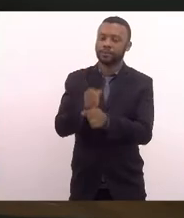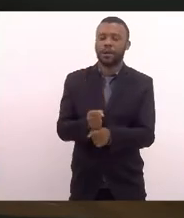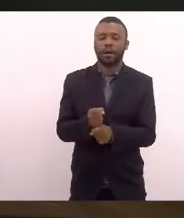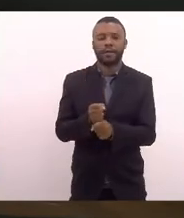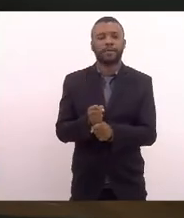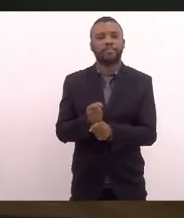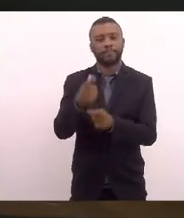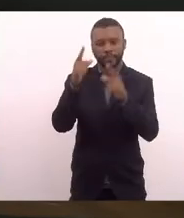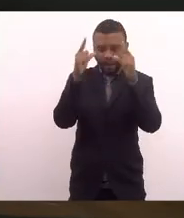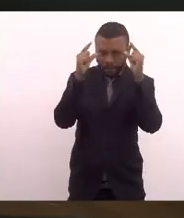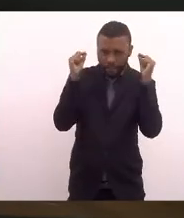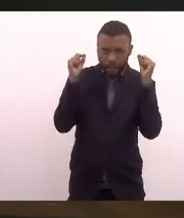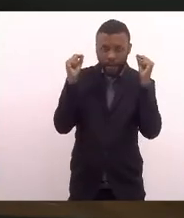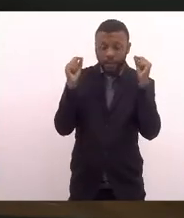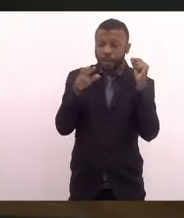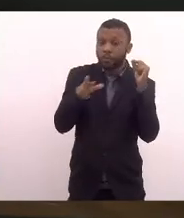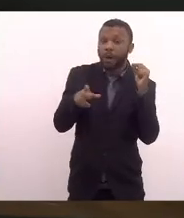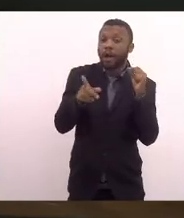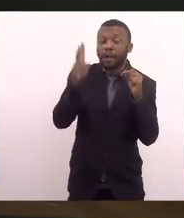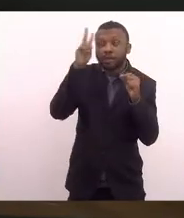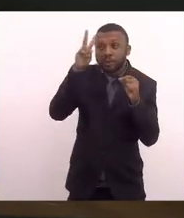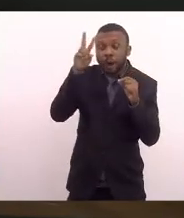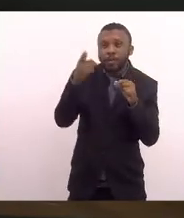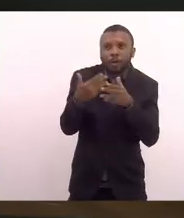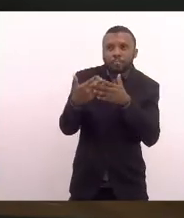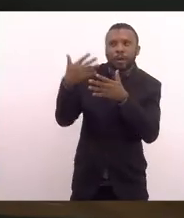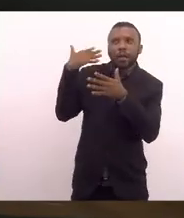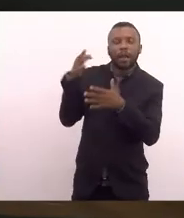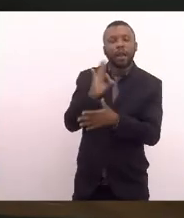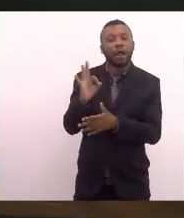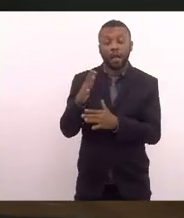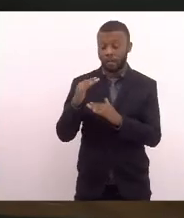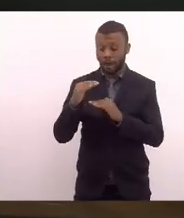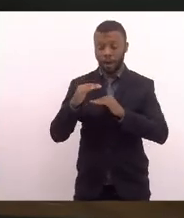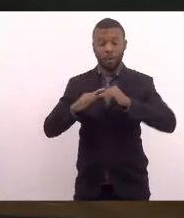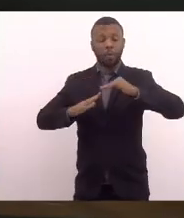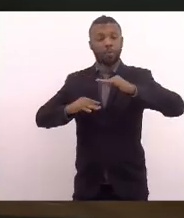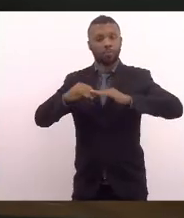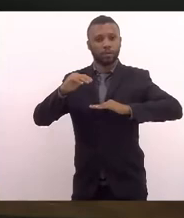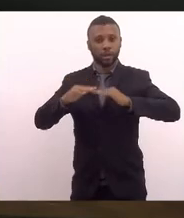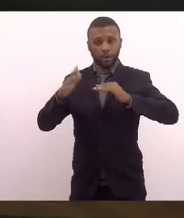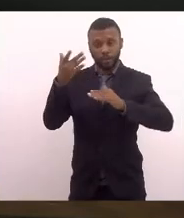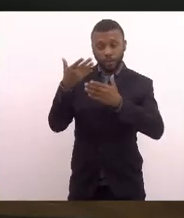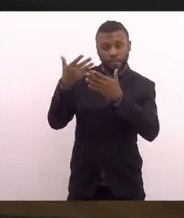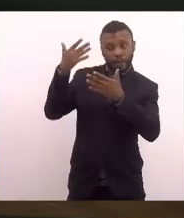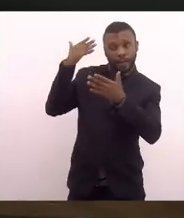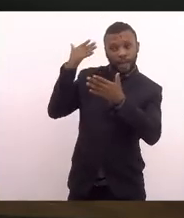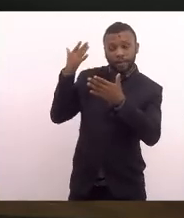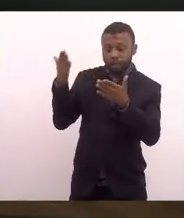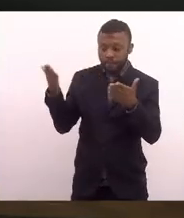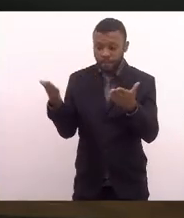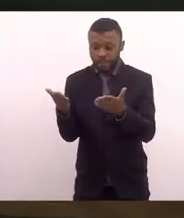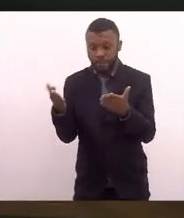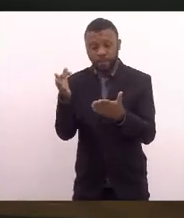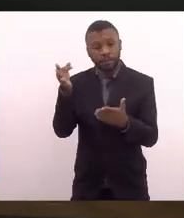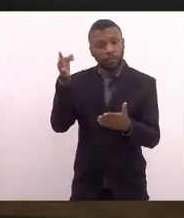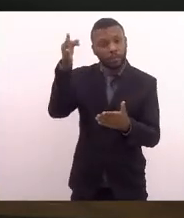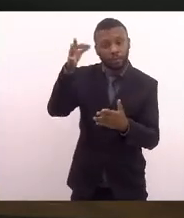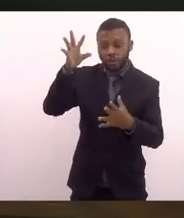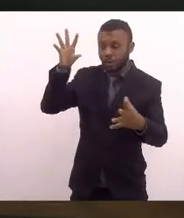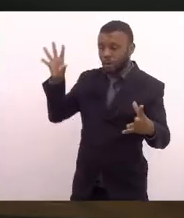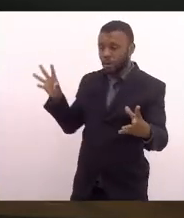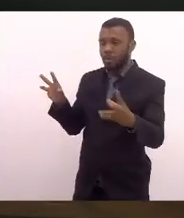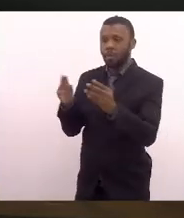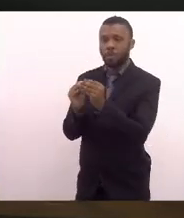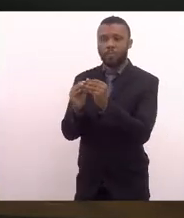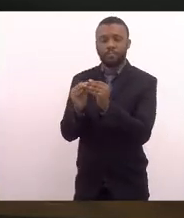que passou, né, a história é o presente. Então, a história é uma construção. E essa 83ª